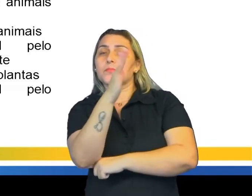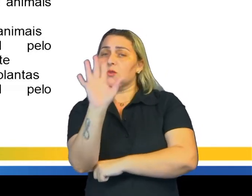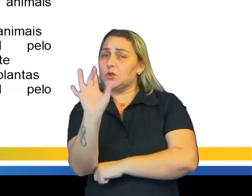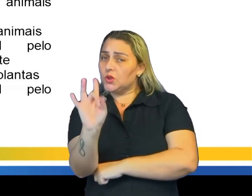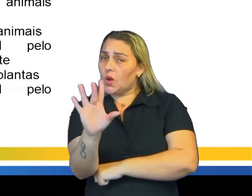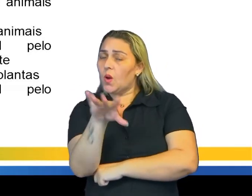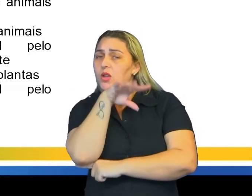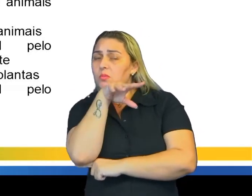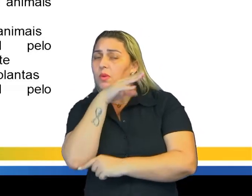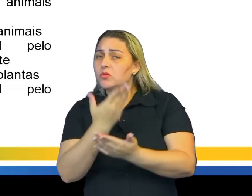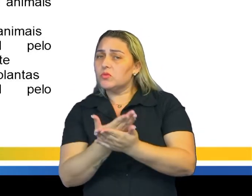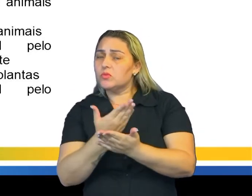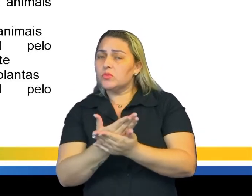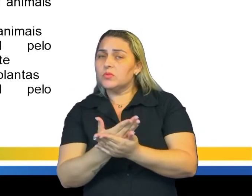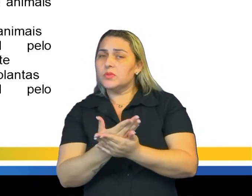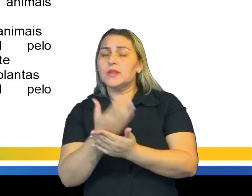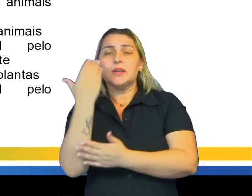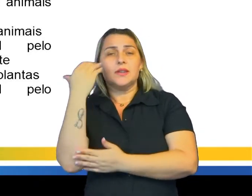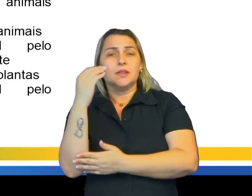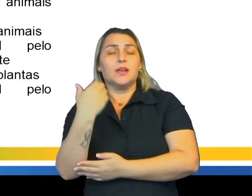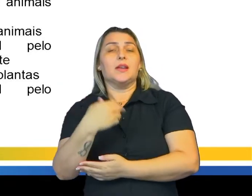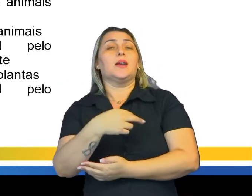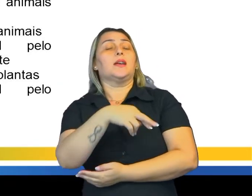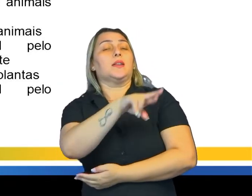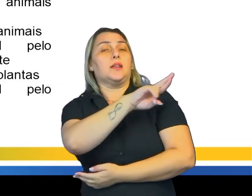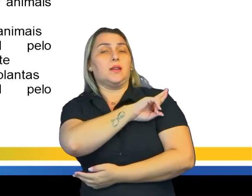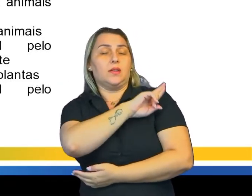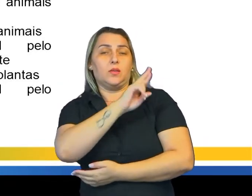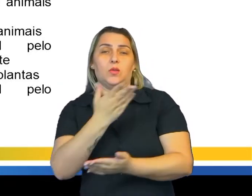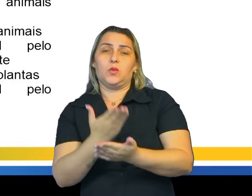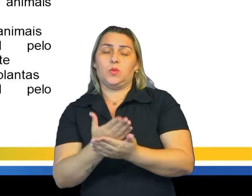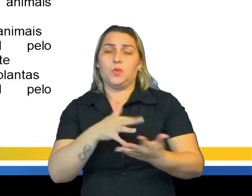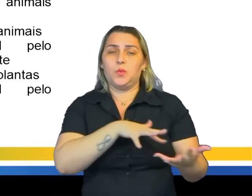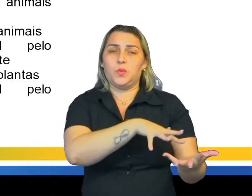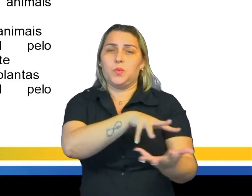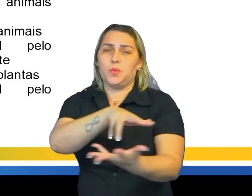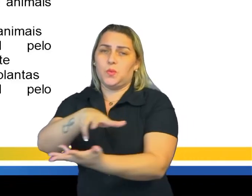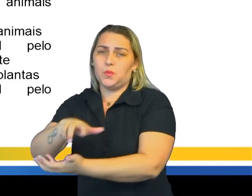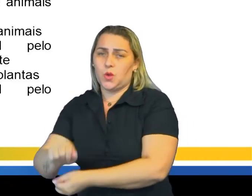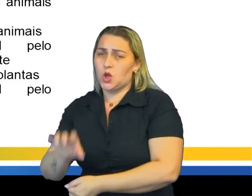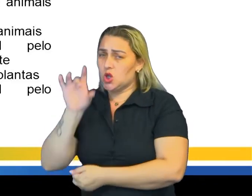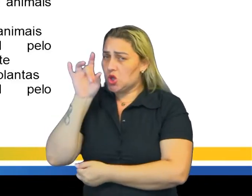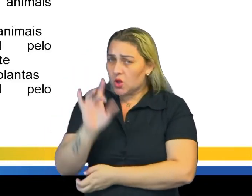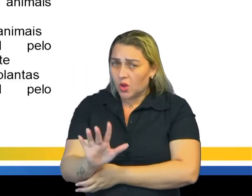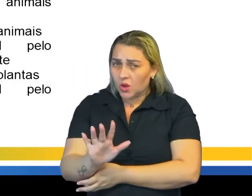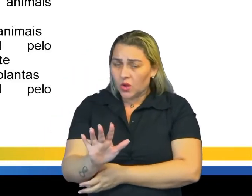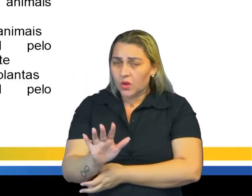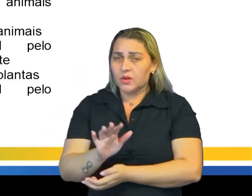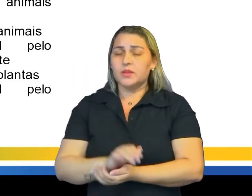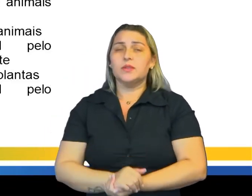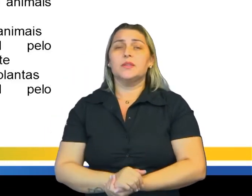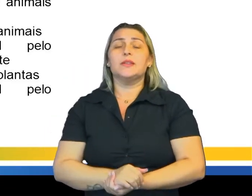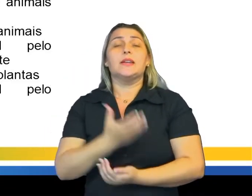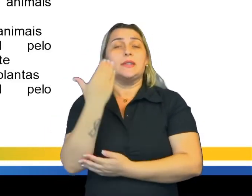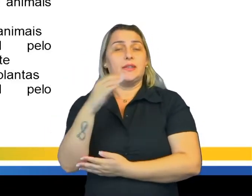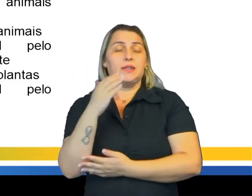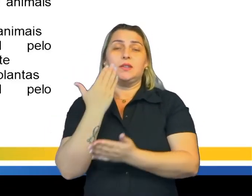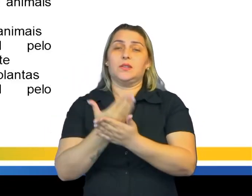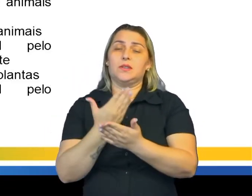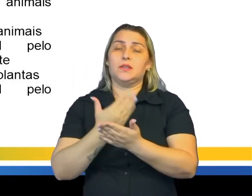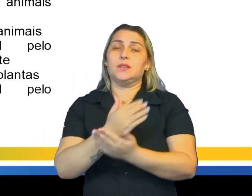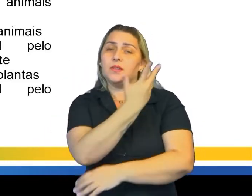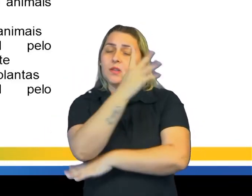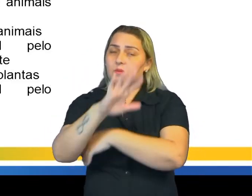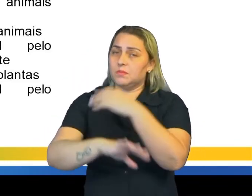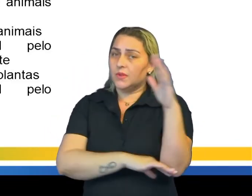só estuda animal? É a ciência responsável pelo estudo do meio ambiente? Biologia só estuda o meio ambiente? É a ciência que estuda